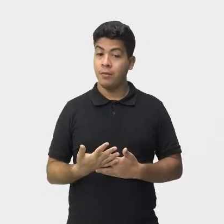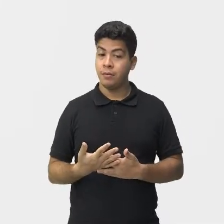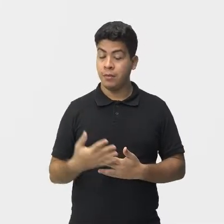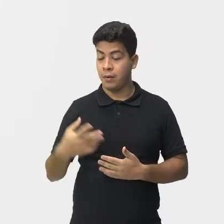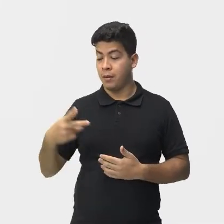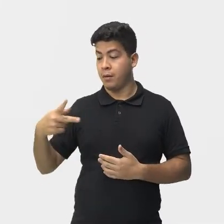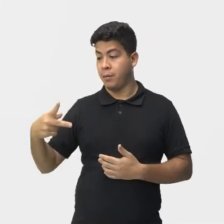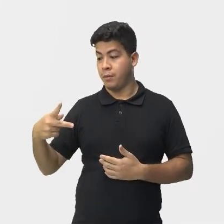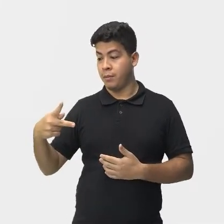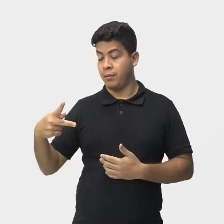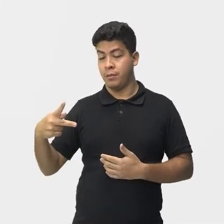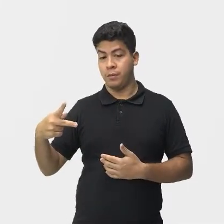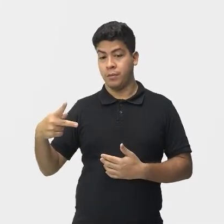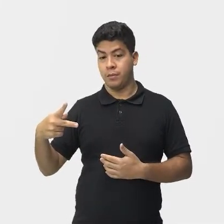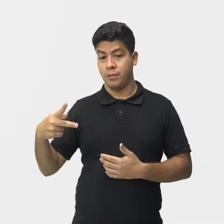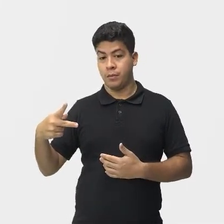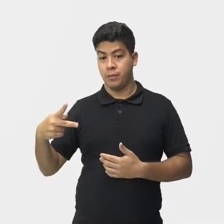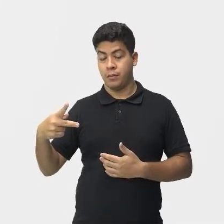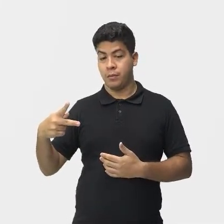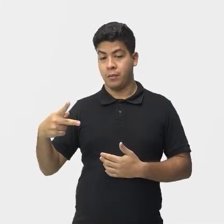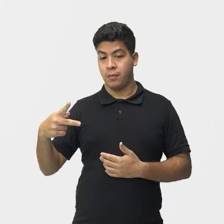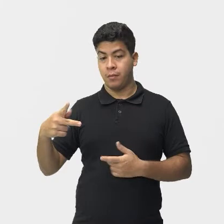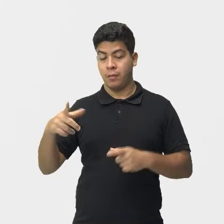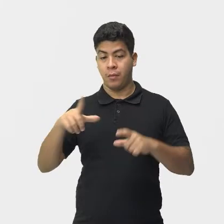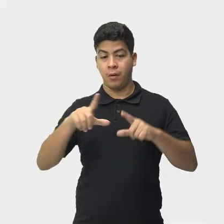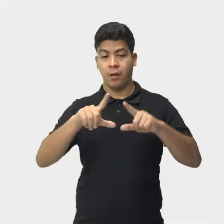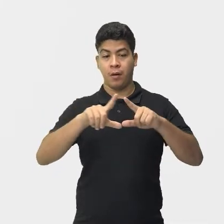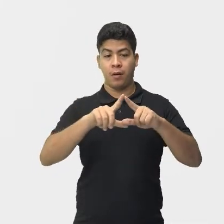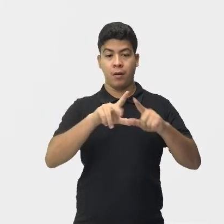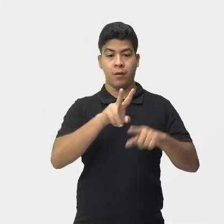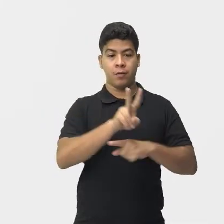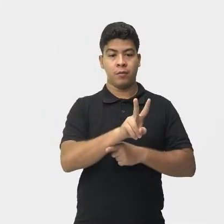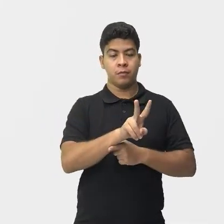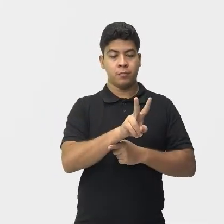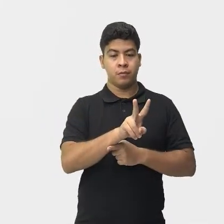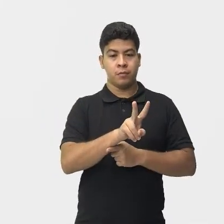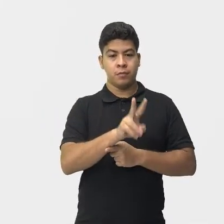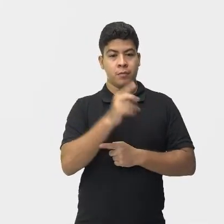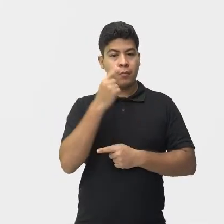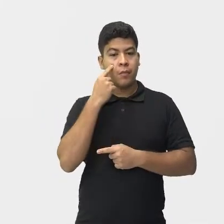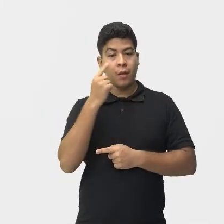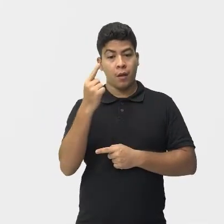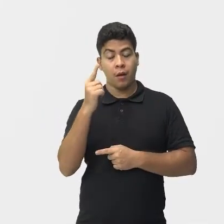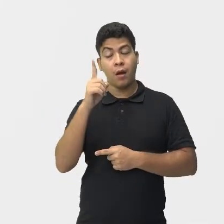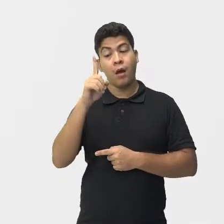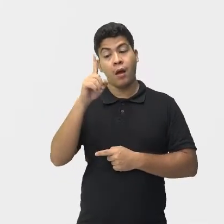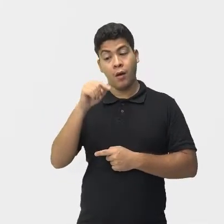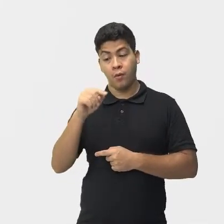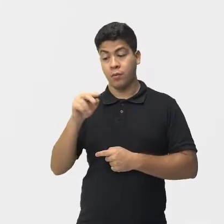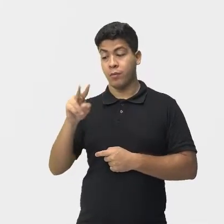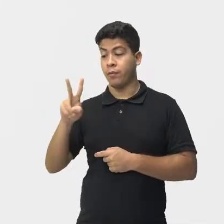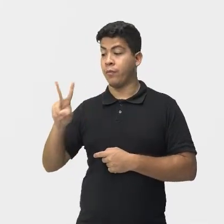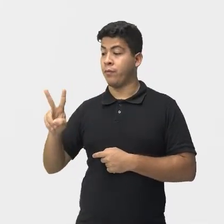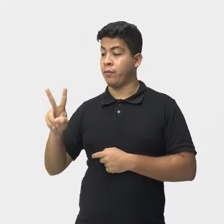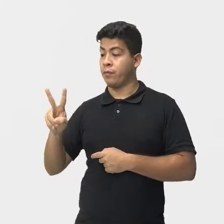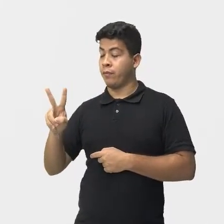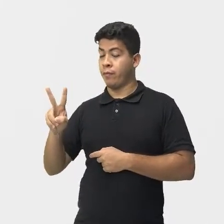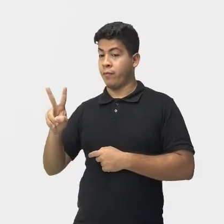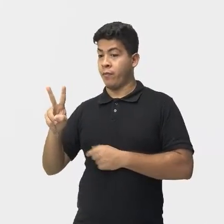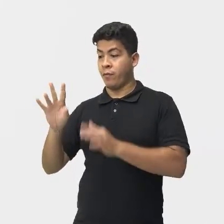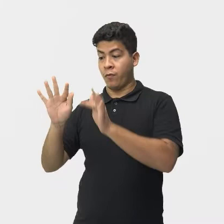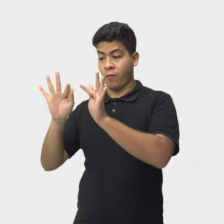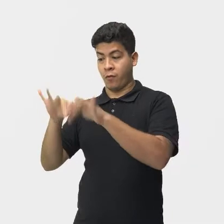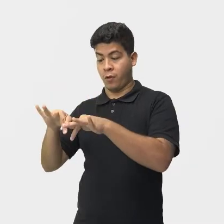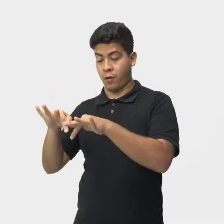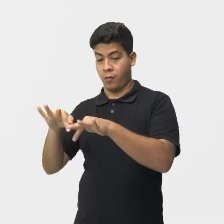deve recordar, então, que a variação do volume, ΔV, é o volume final menos o volume inicial, que é